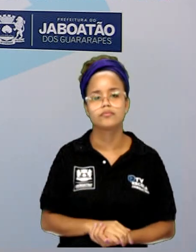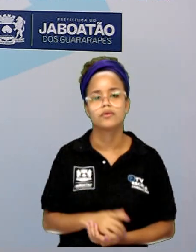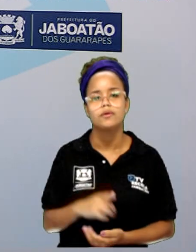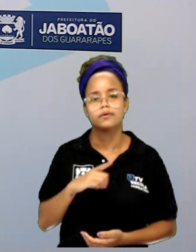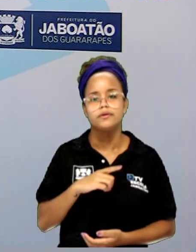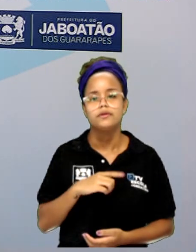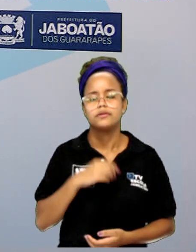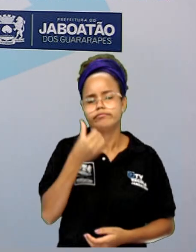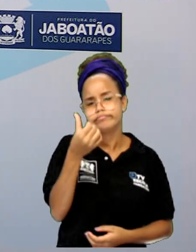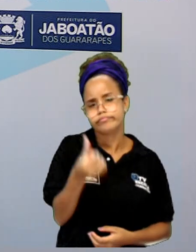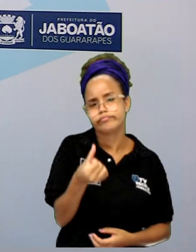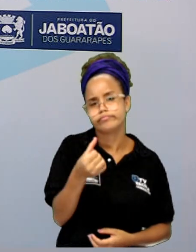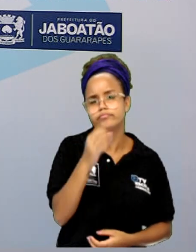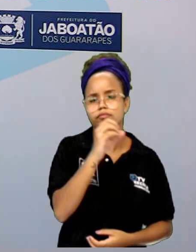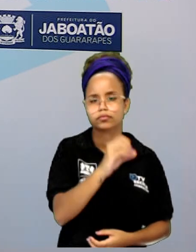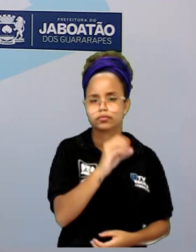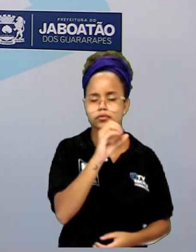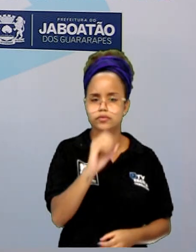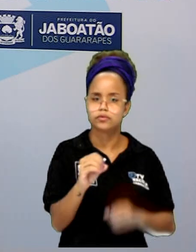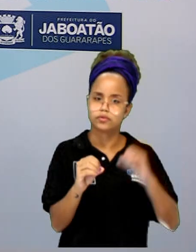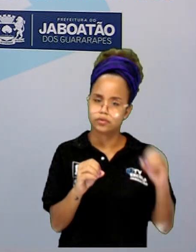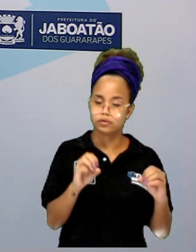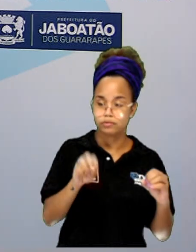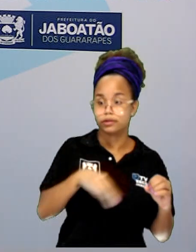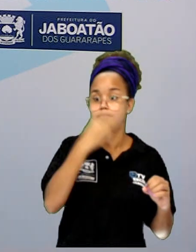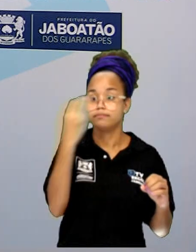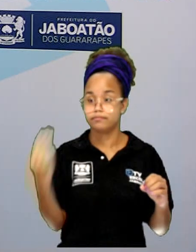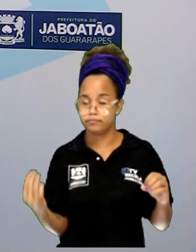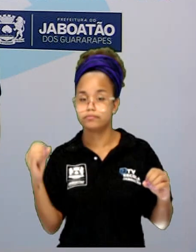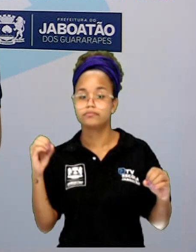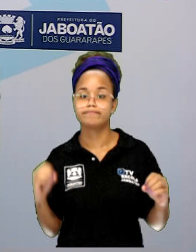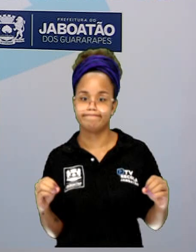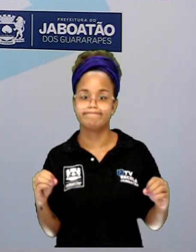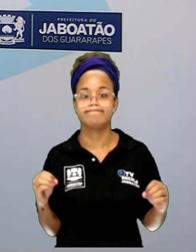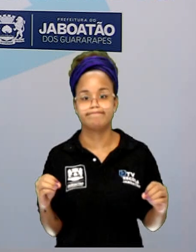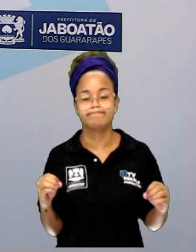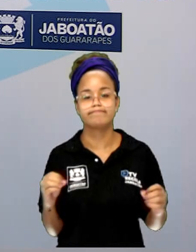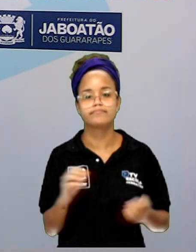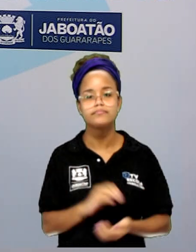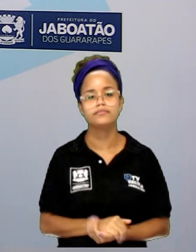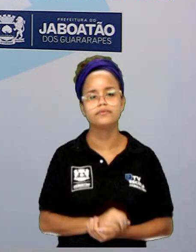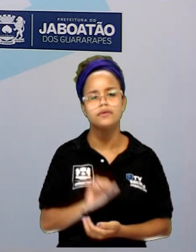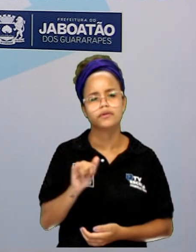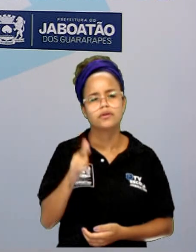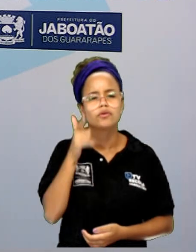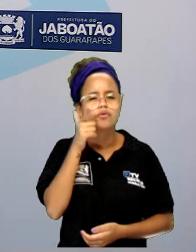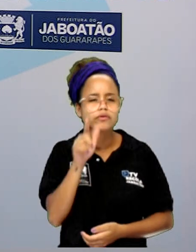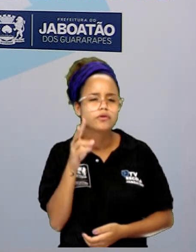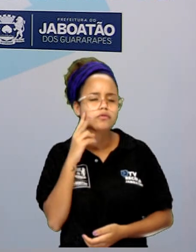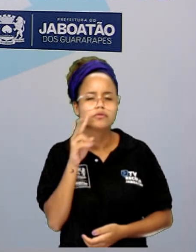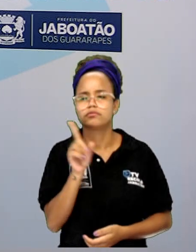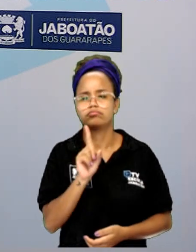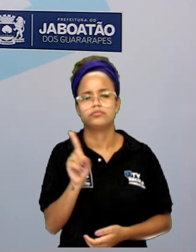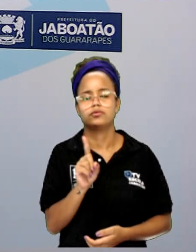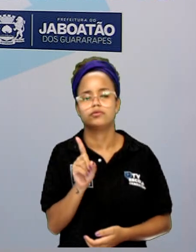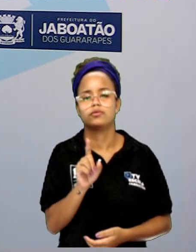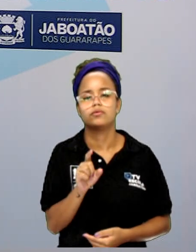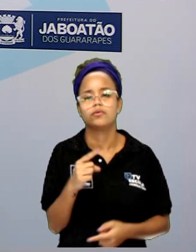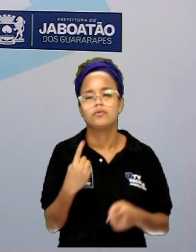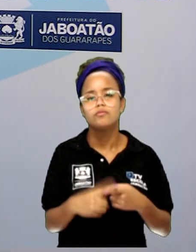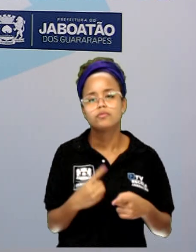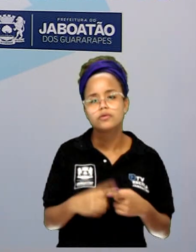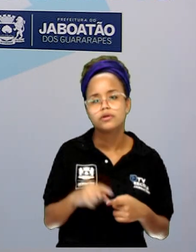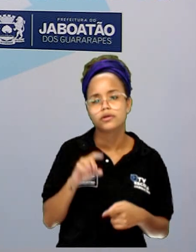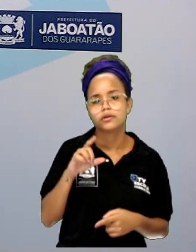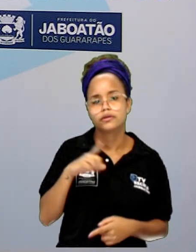oxigênios de um lado e 3 oxigênios do outro. Para quem não está conseguindo ver por que são